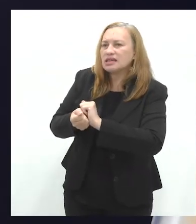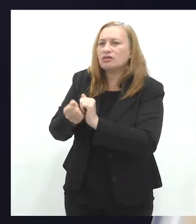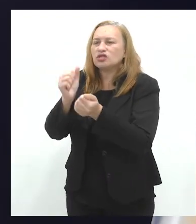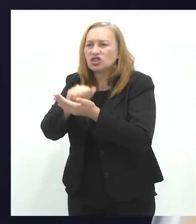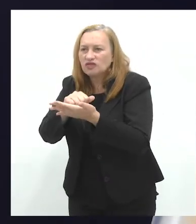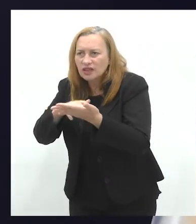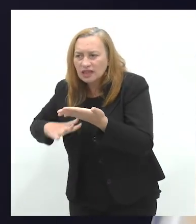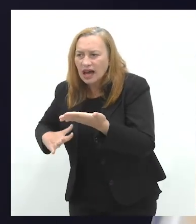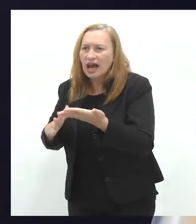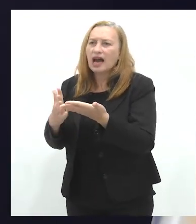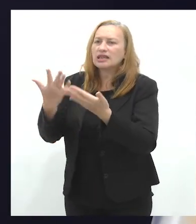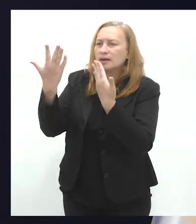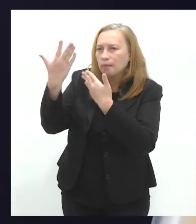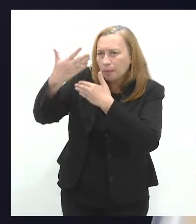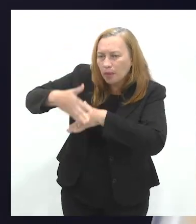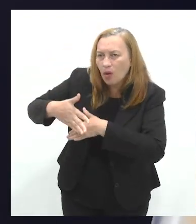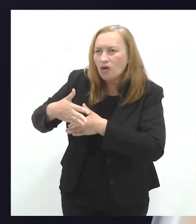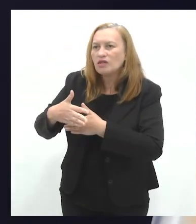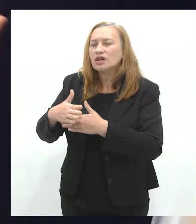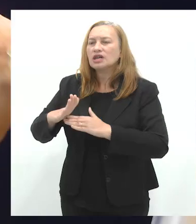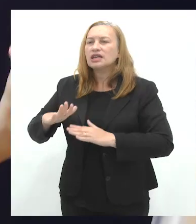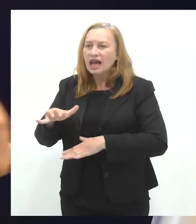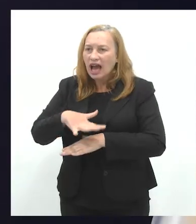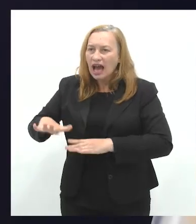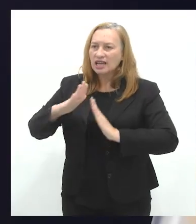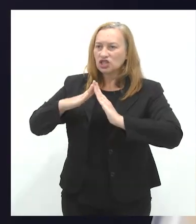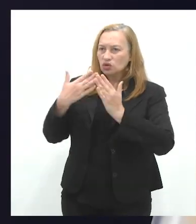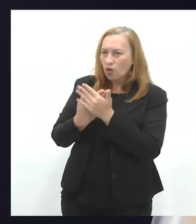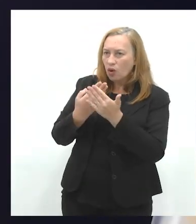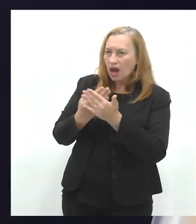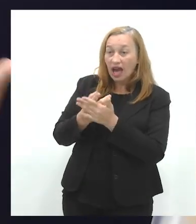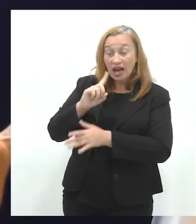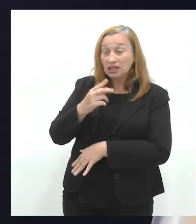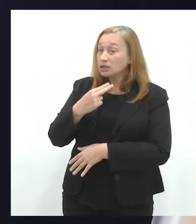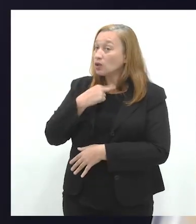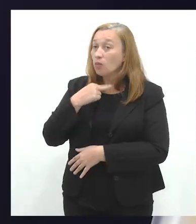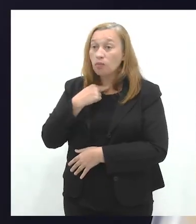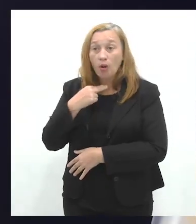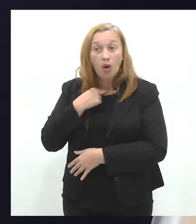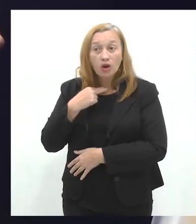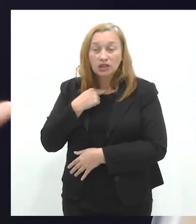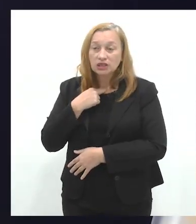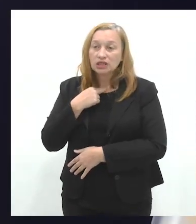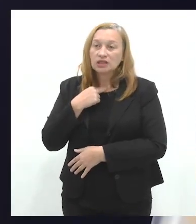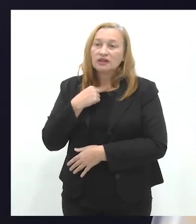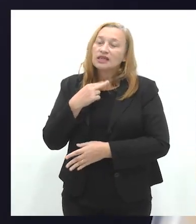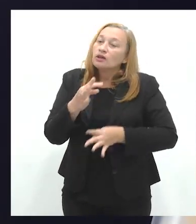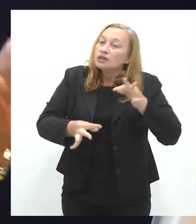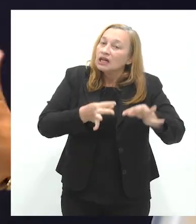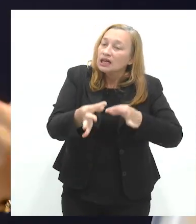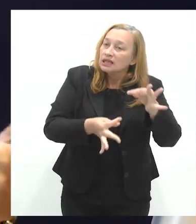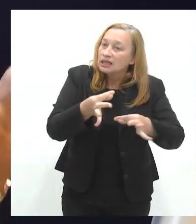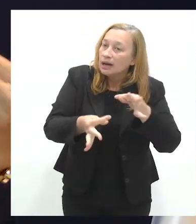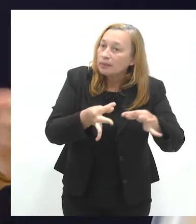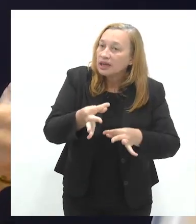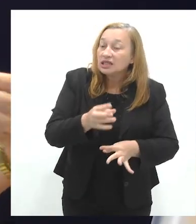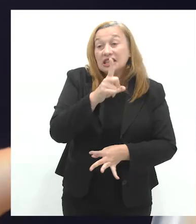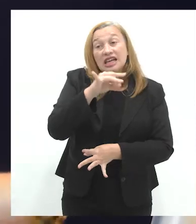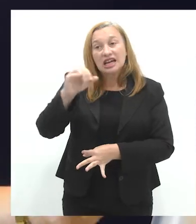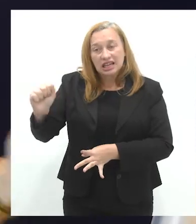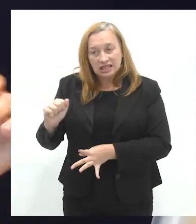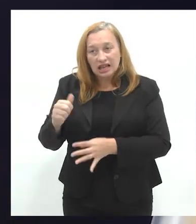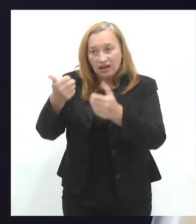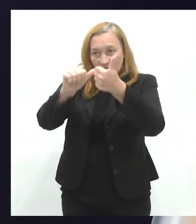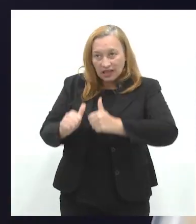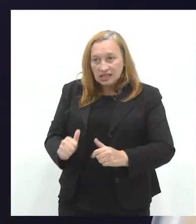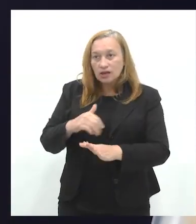adapta, ajuda em adaptação, fica ali no ambiente escolar, mas ela não clinica, ela não pode fazer ali um tratamento, uma